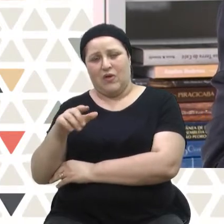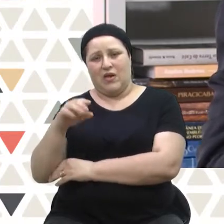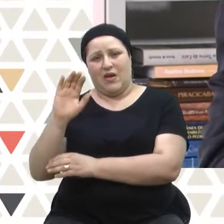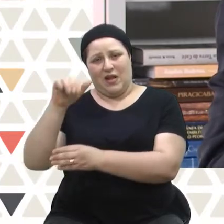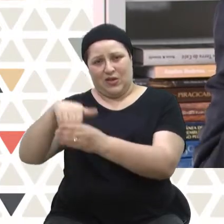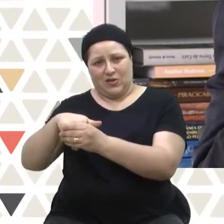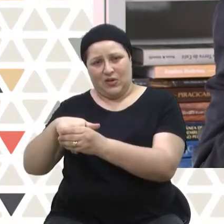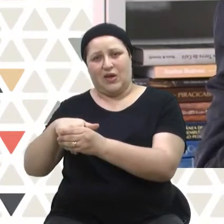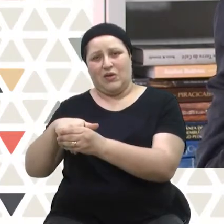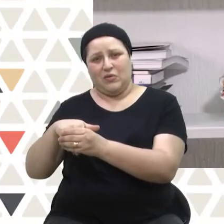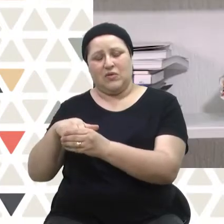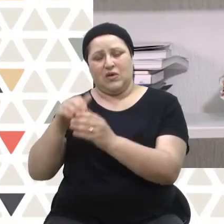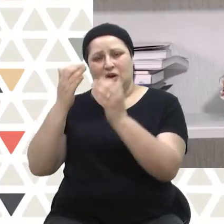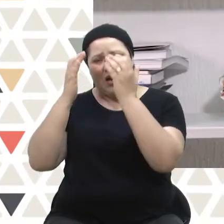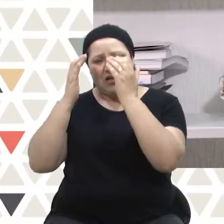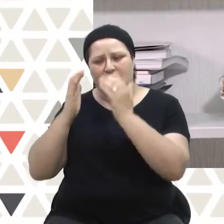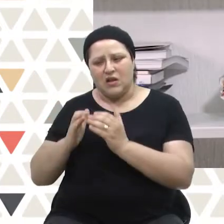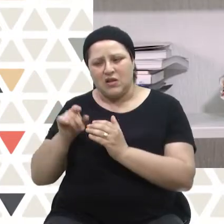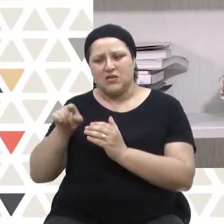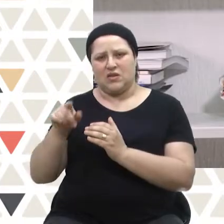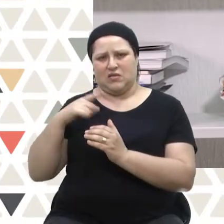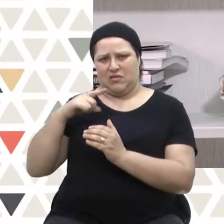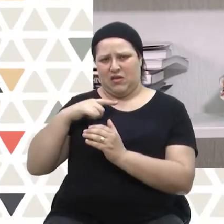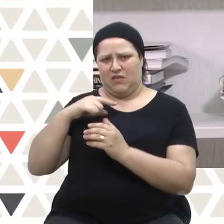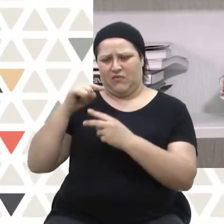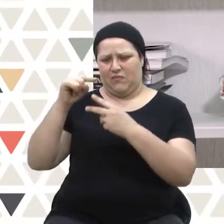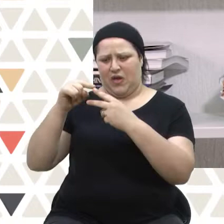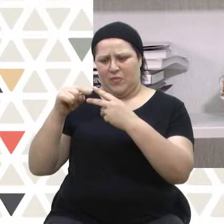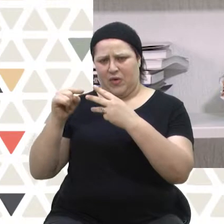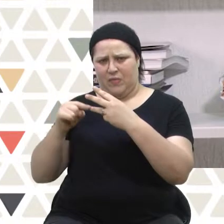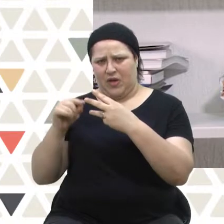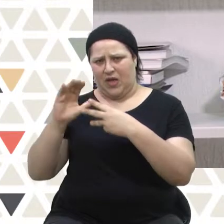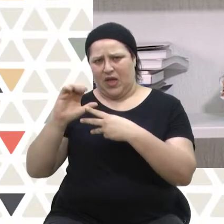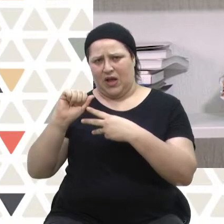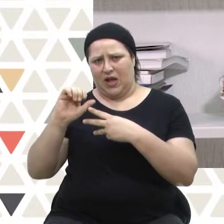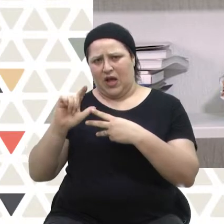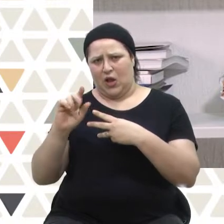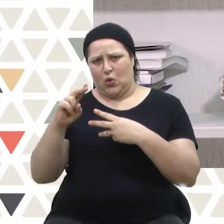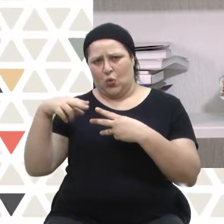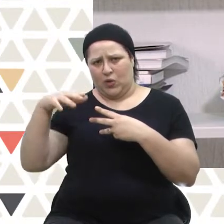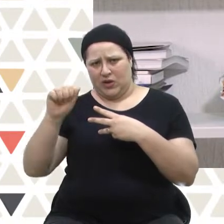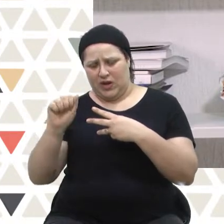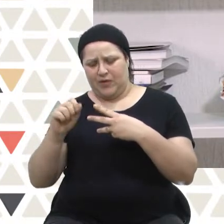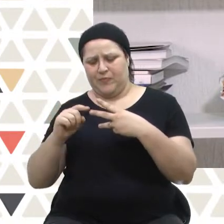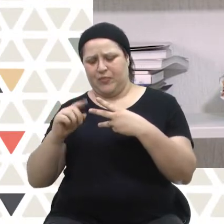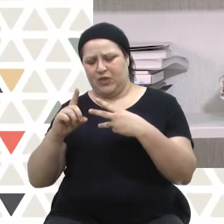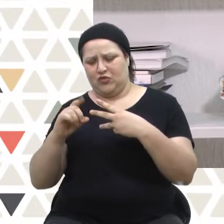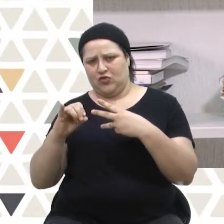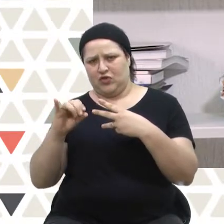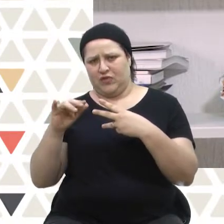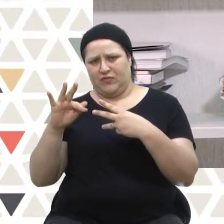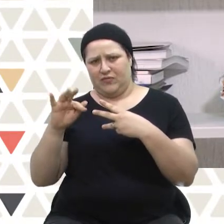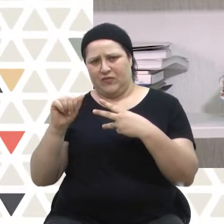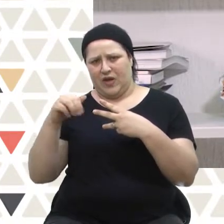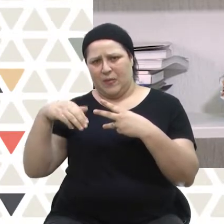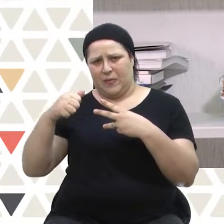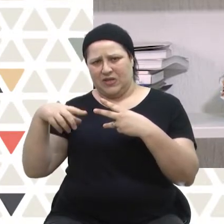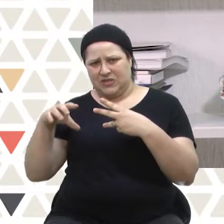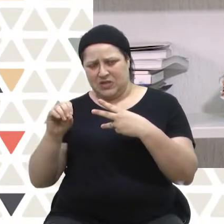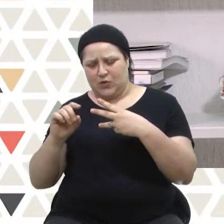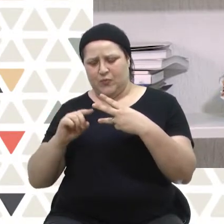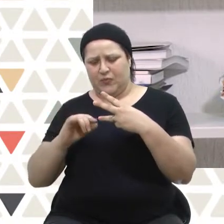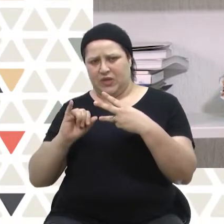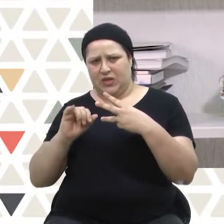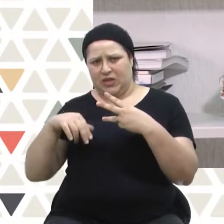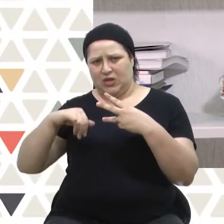uma ação penal eleitoral, que vai avaliar o caso concreto para identificar se houve realmente calúnia, difamação ou